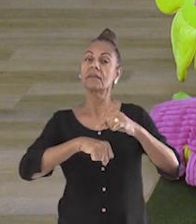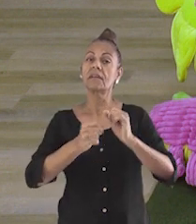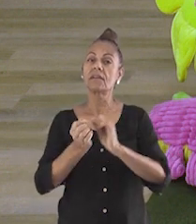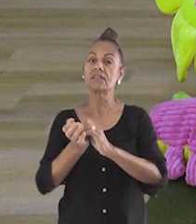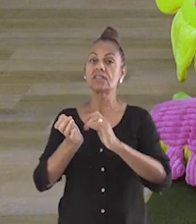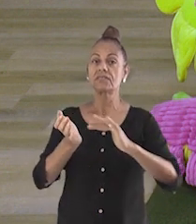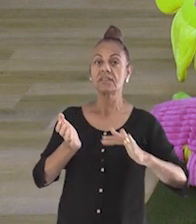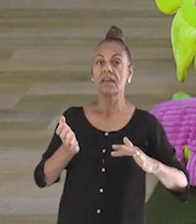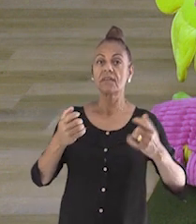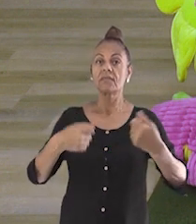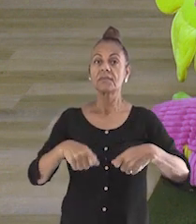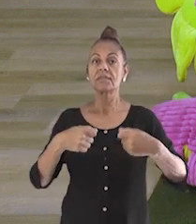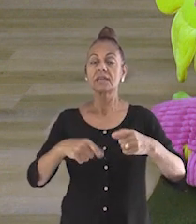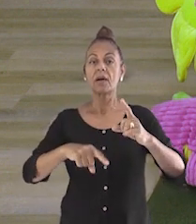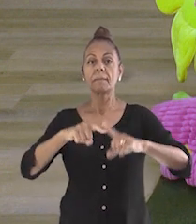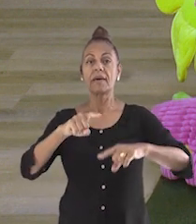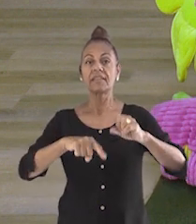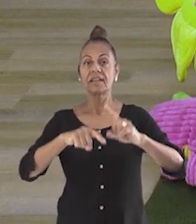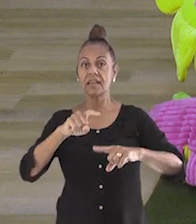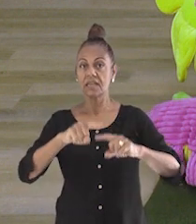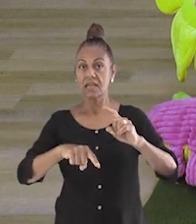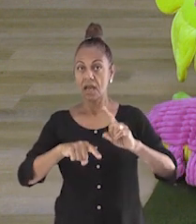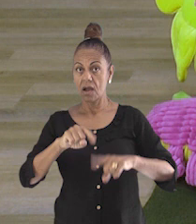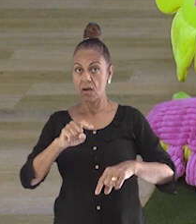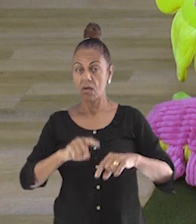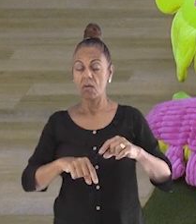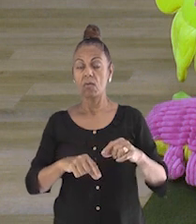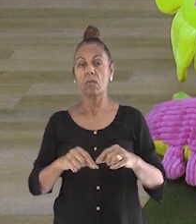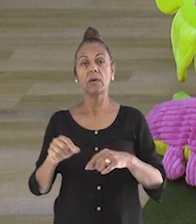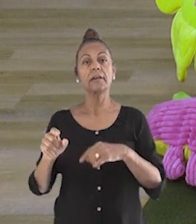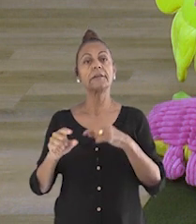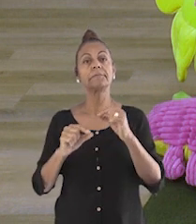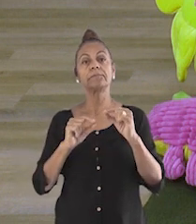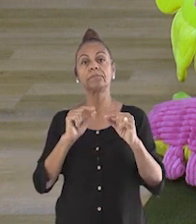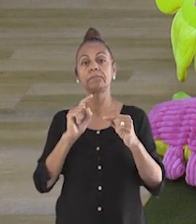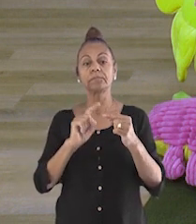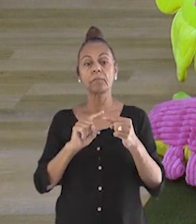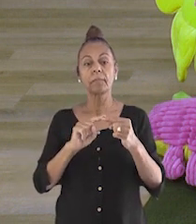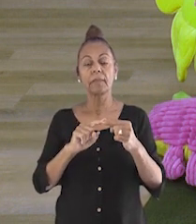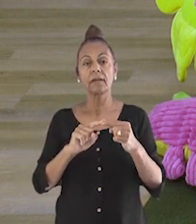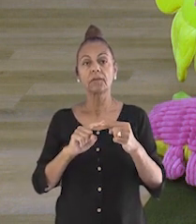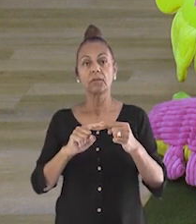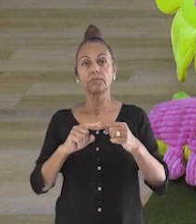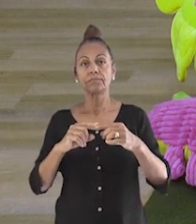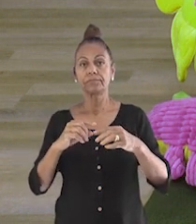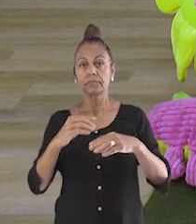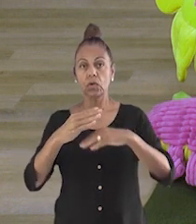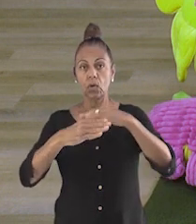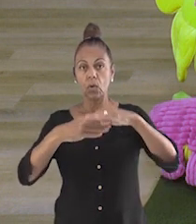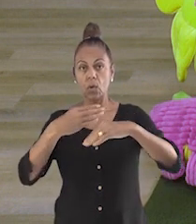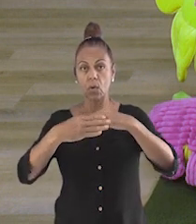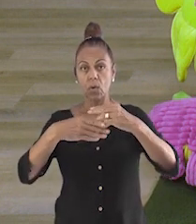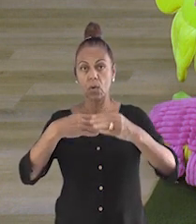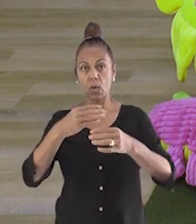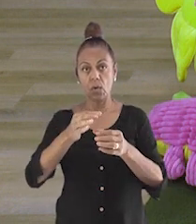Para o nosso momento mão na massa, nós vamos precisar de um rolo de papel